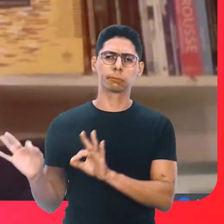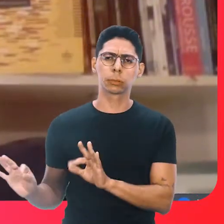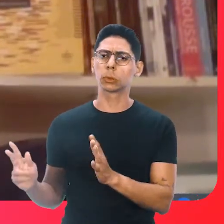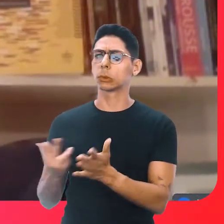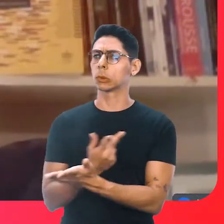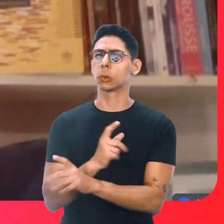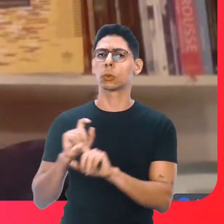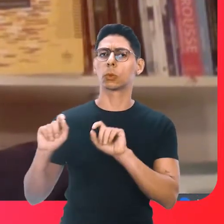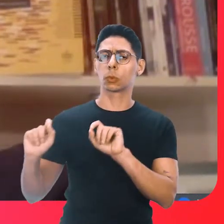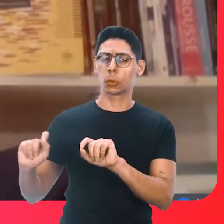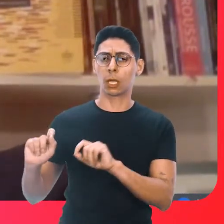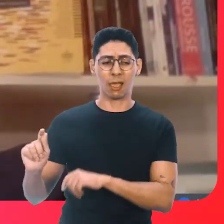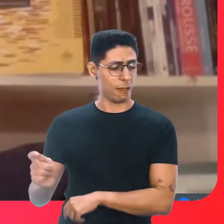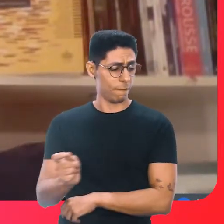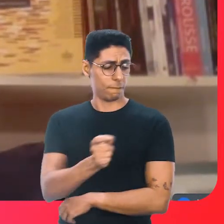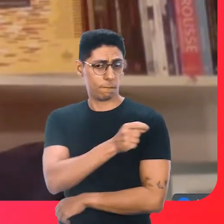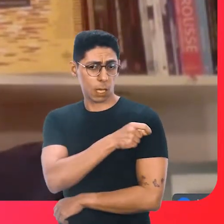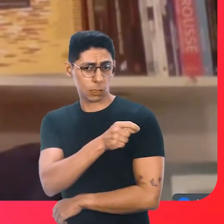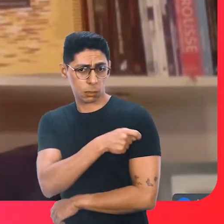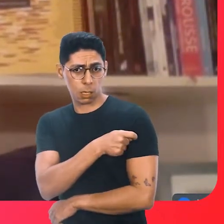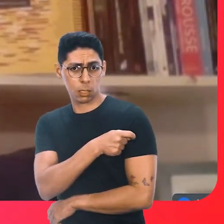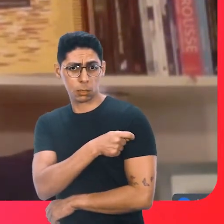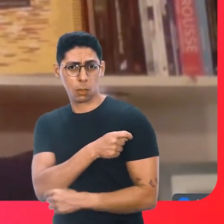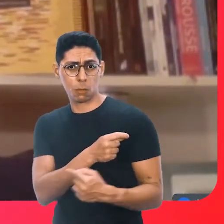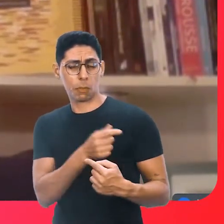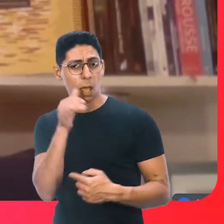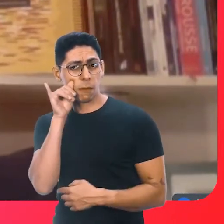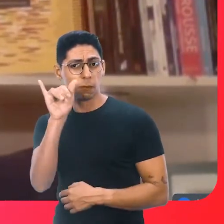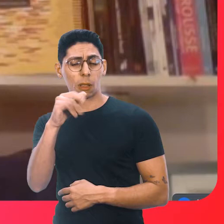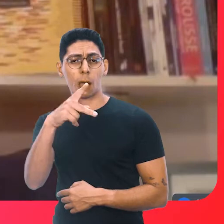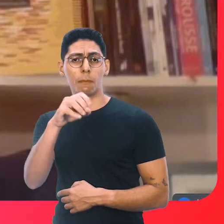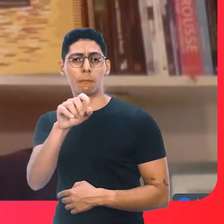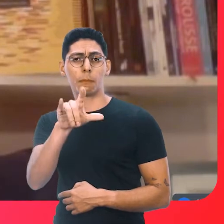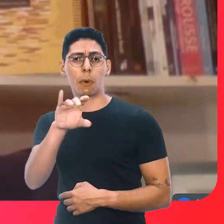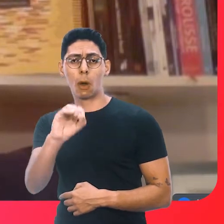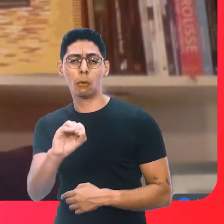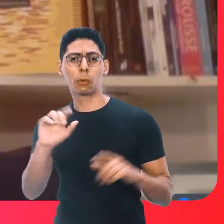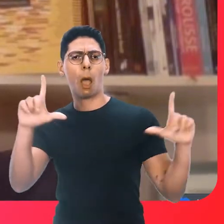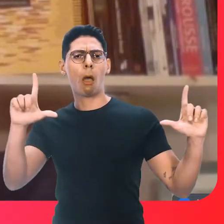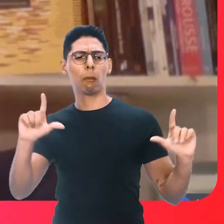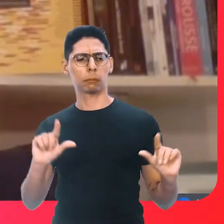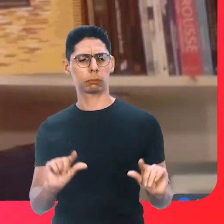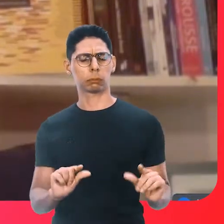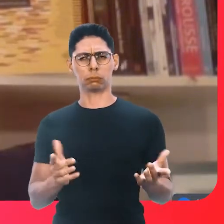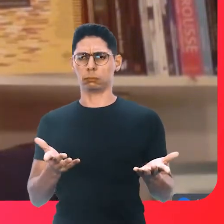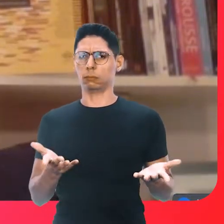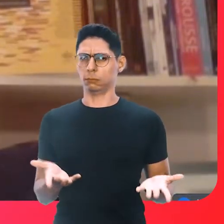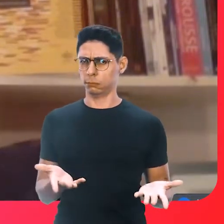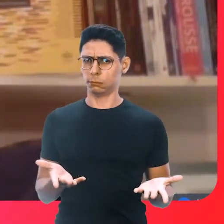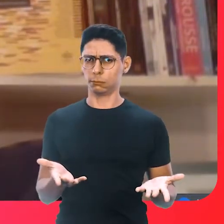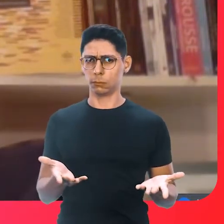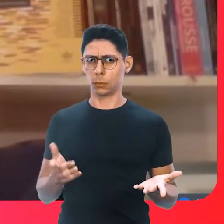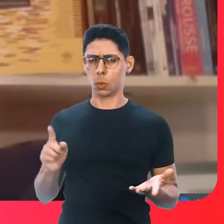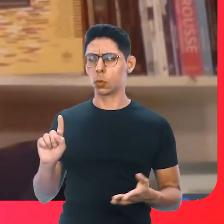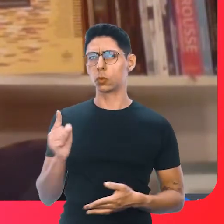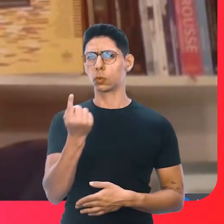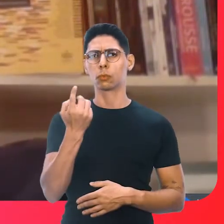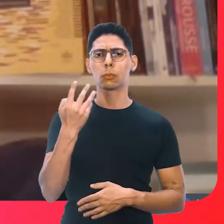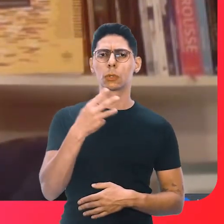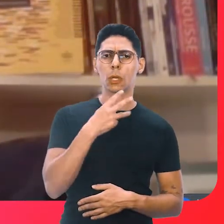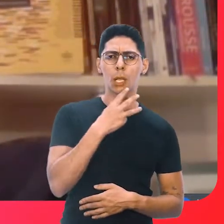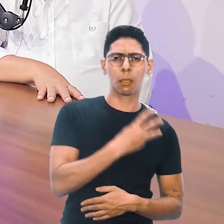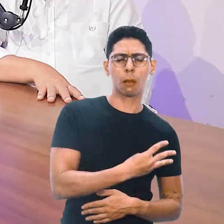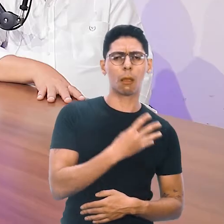a vacinação contra a polio está caindo no Brasil, né? Está caindo. Cada vez, nos últimos 3, 4